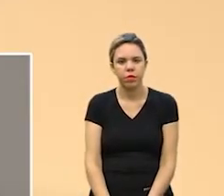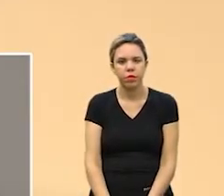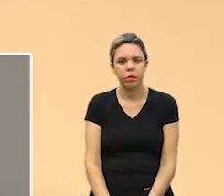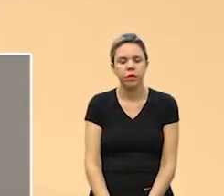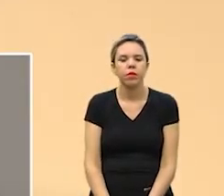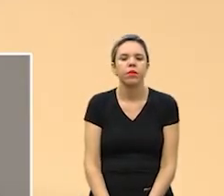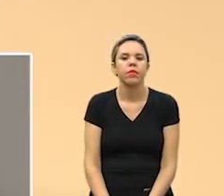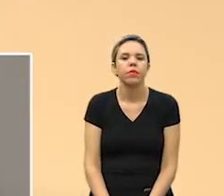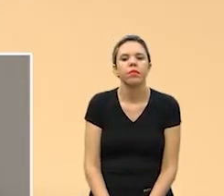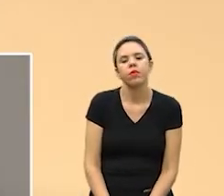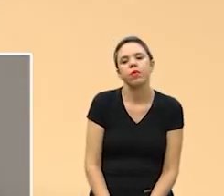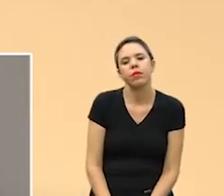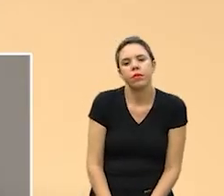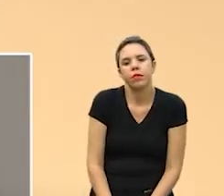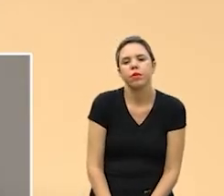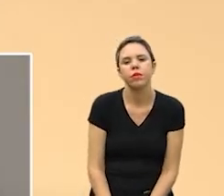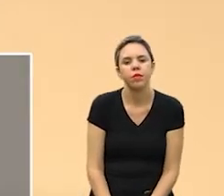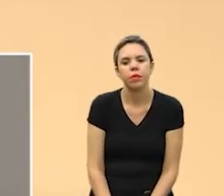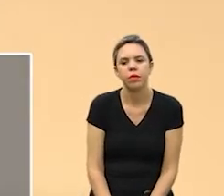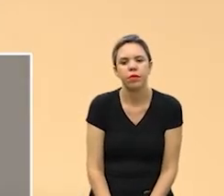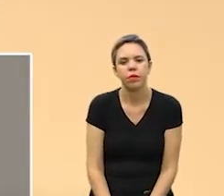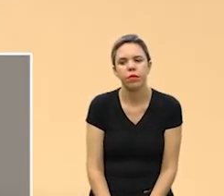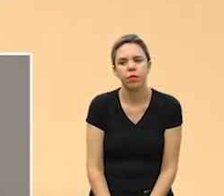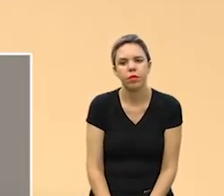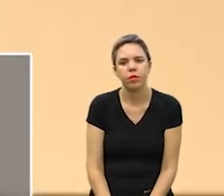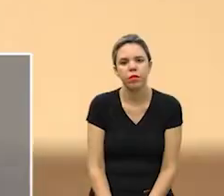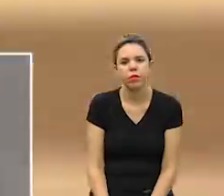Para decorar, um ramo de alecrim.